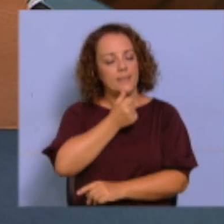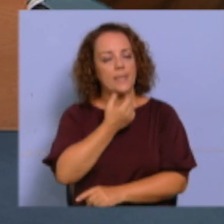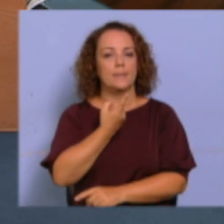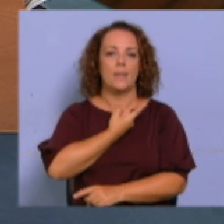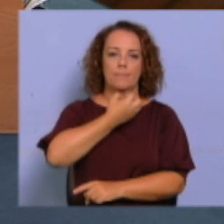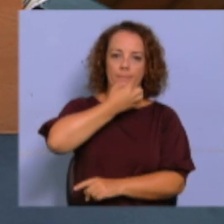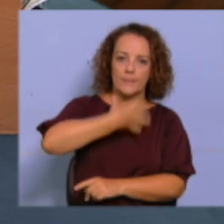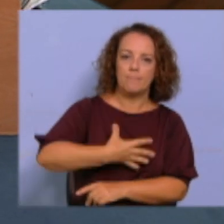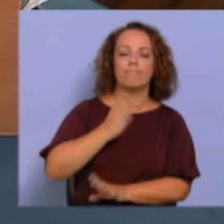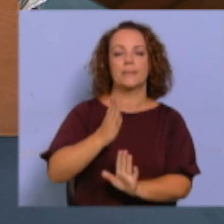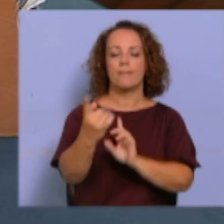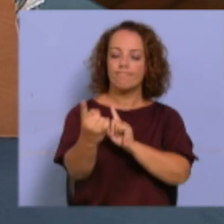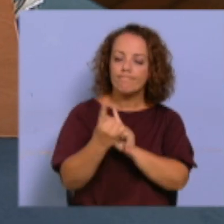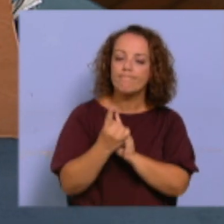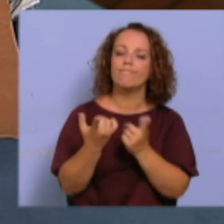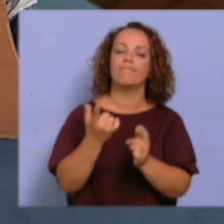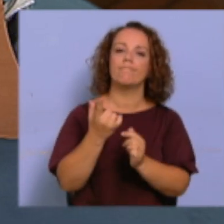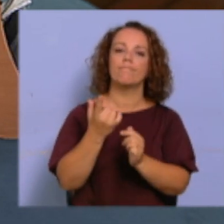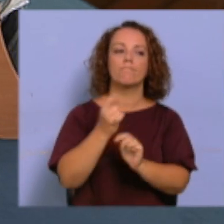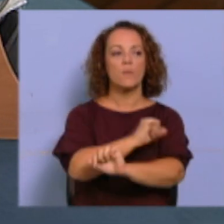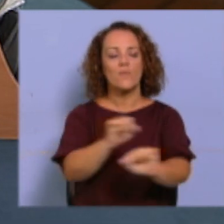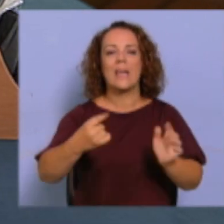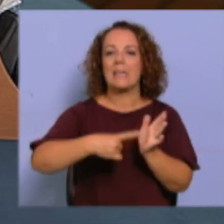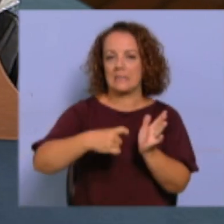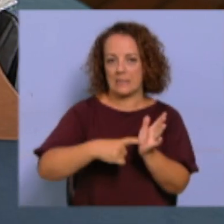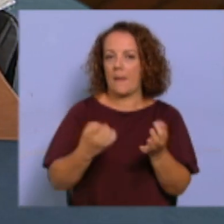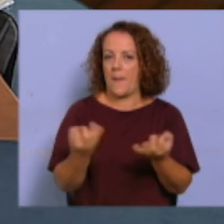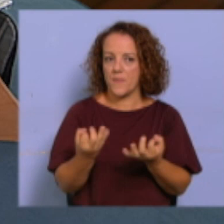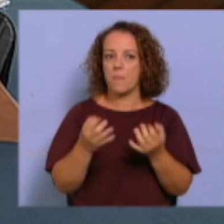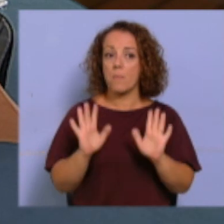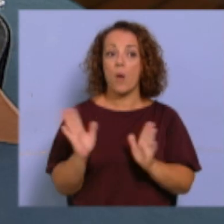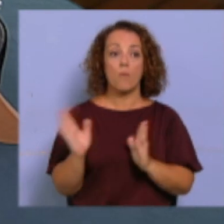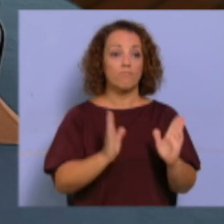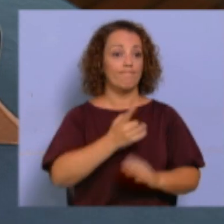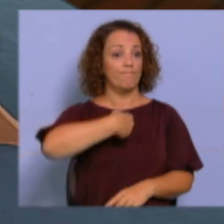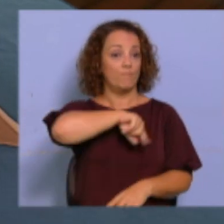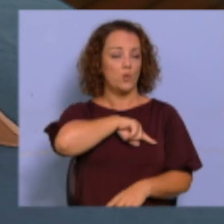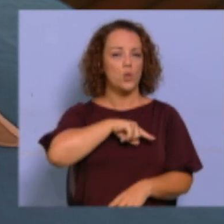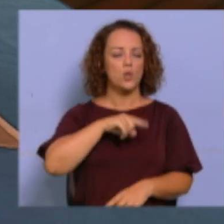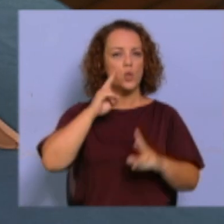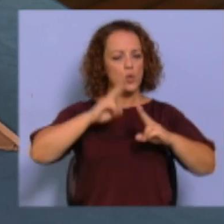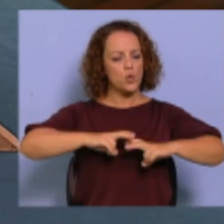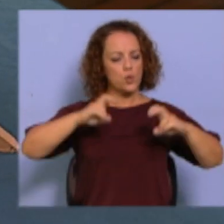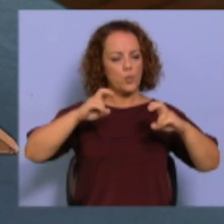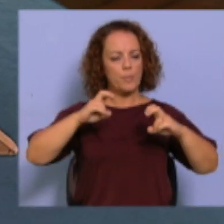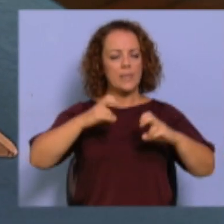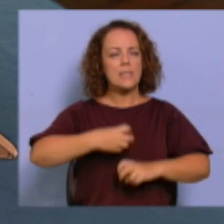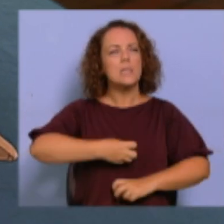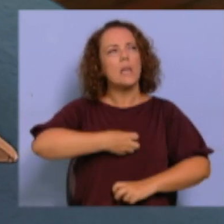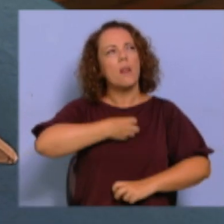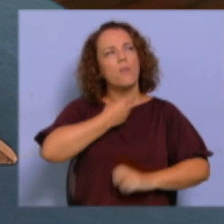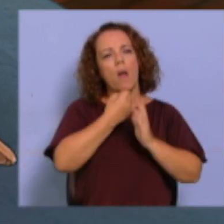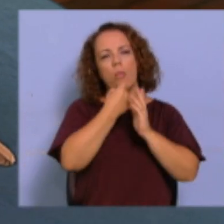precisam de ser atendidas, têm as suas necessidades. Mas nós estamos a descobrir outros sentidos para a palavra paciência e para a